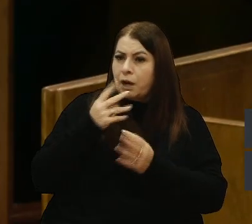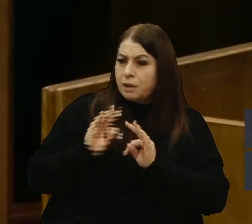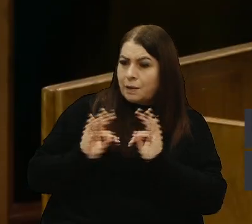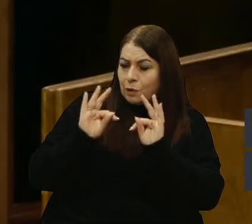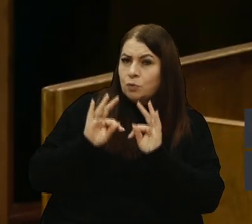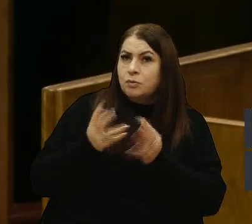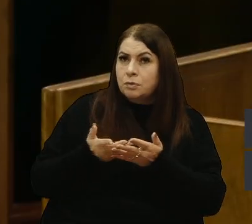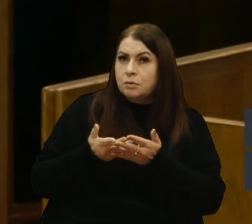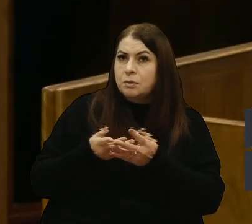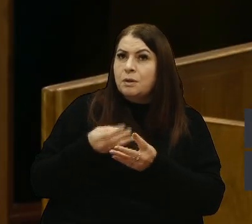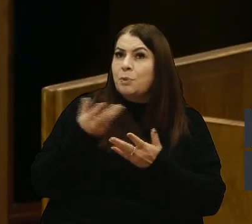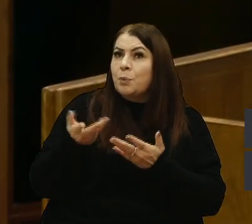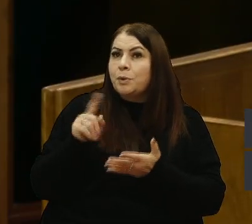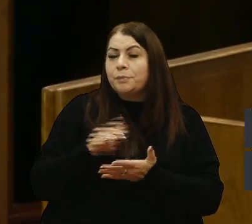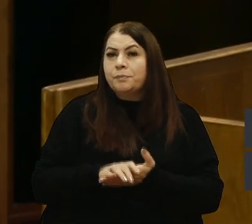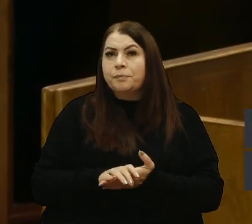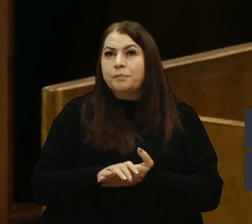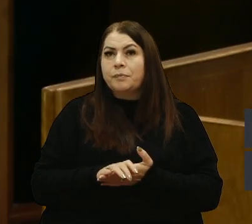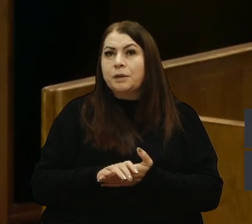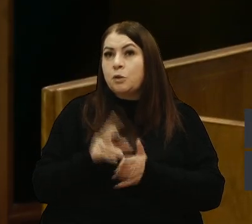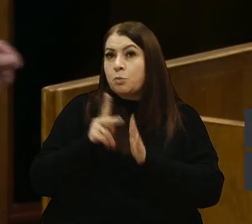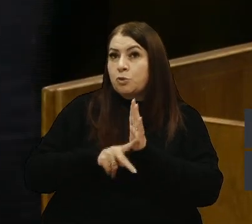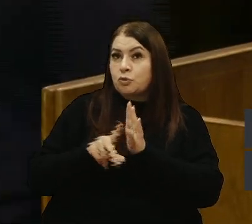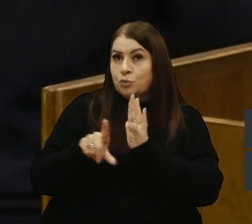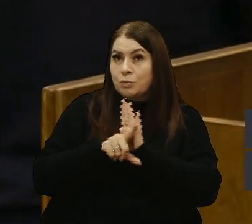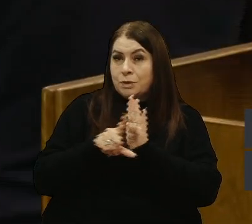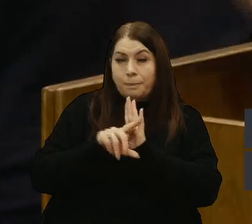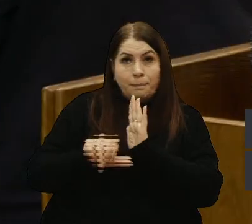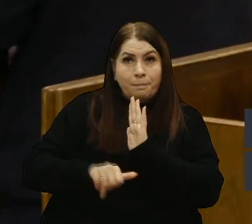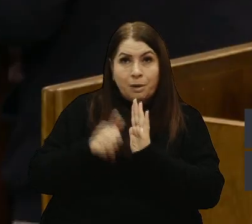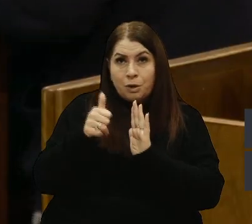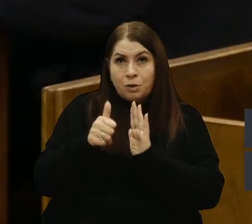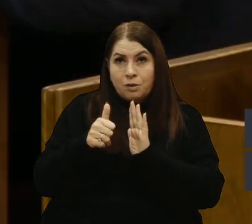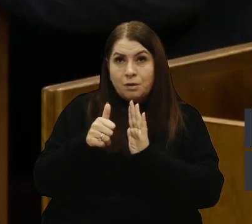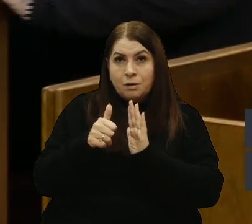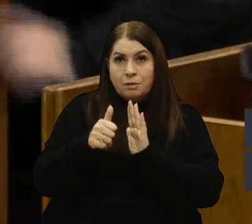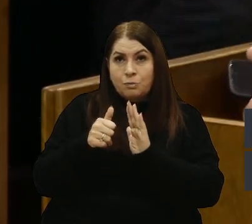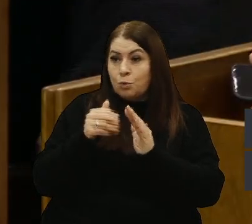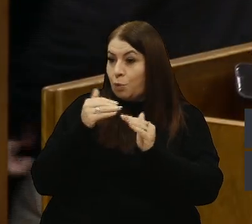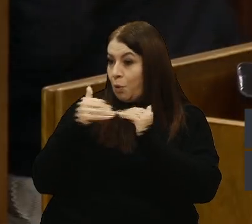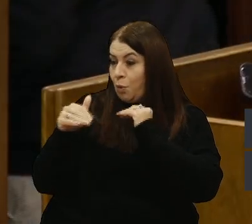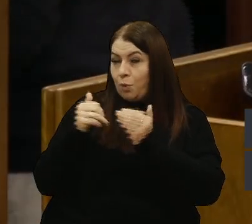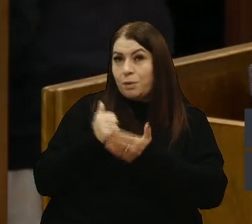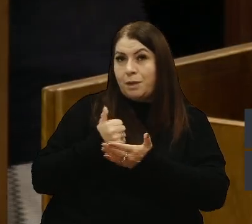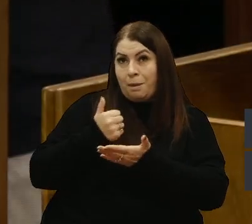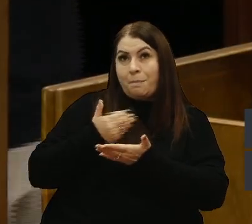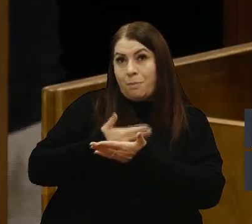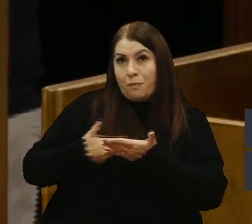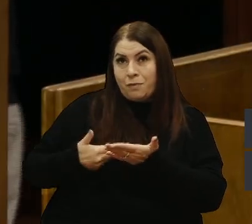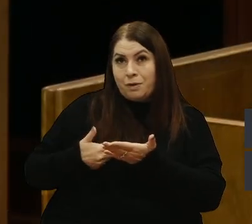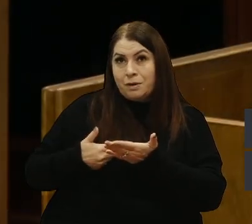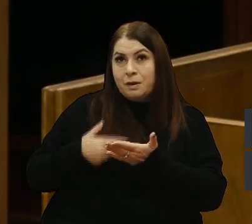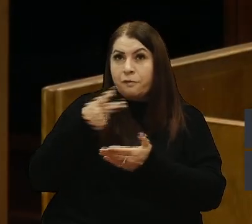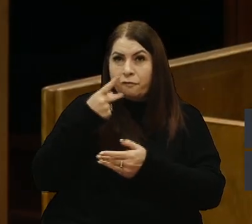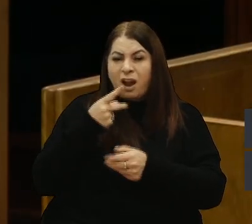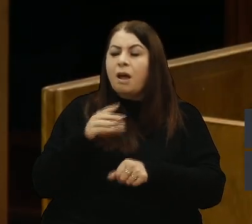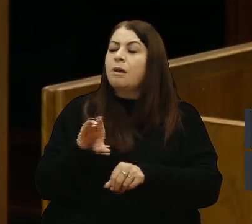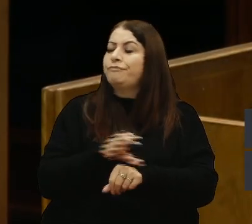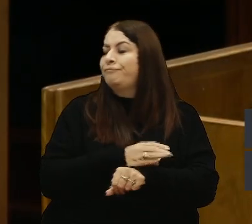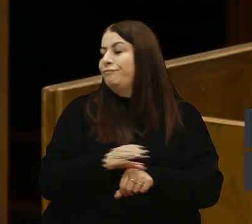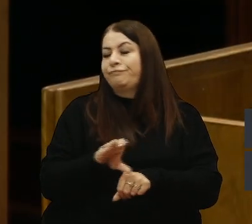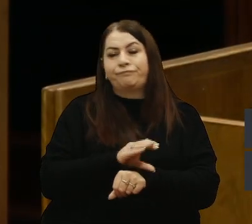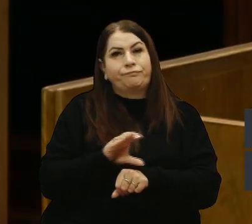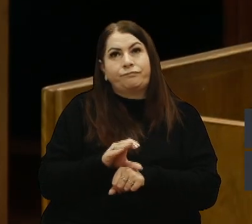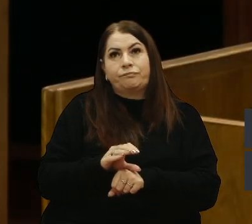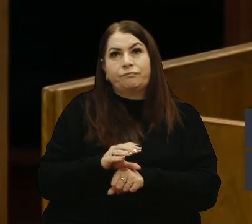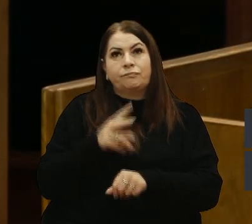tecnologia, mas quando é um projeto de lei para melhorar, só que dá oposição, aí o governo diz que é inconstitucional.